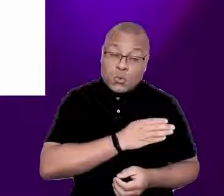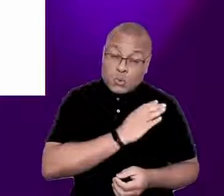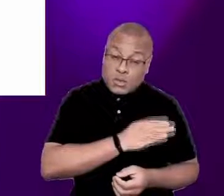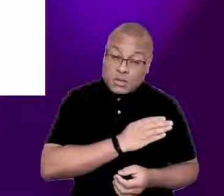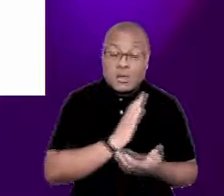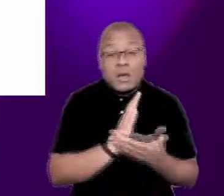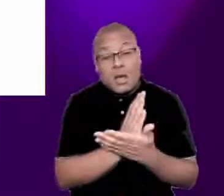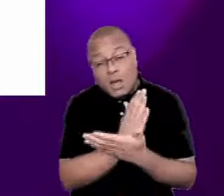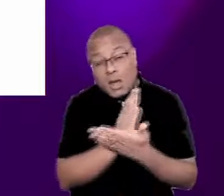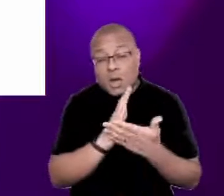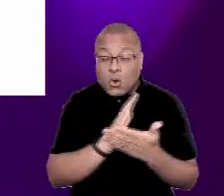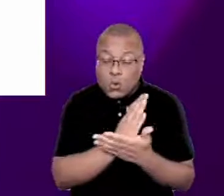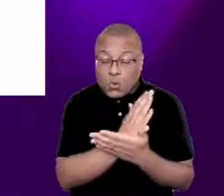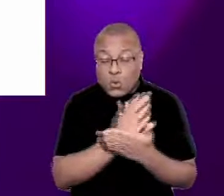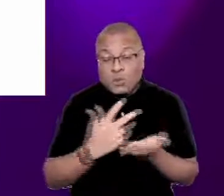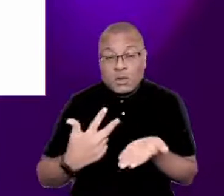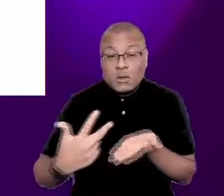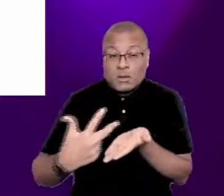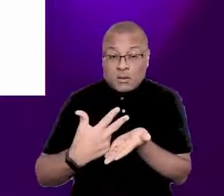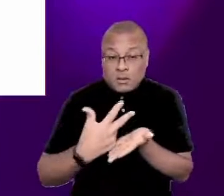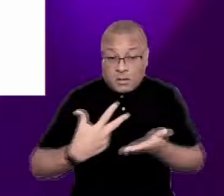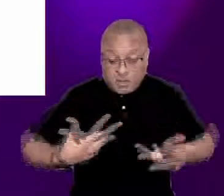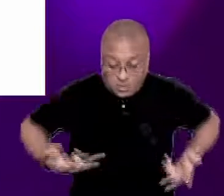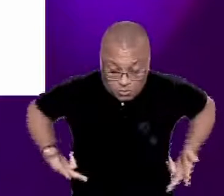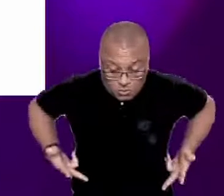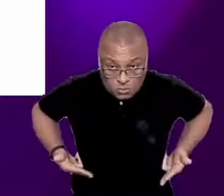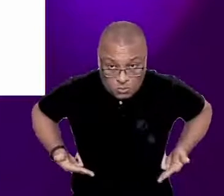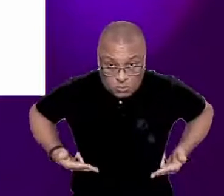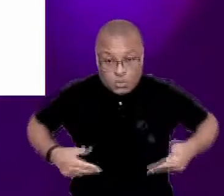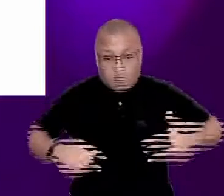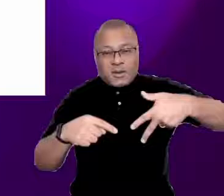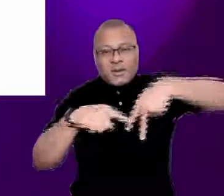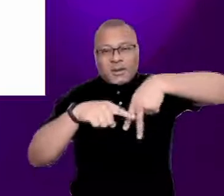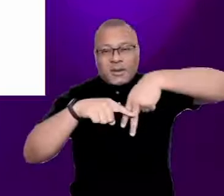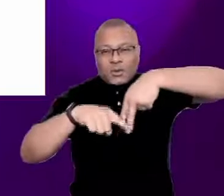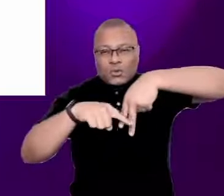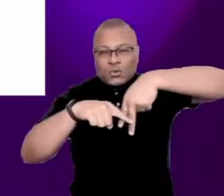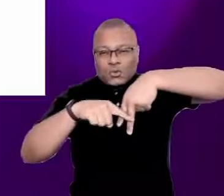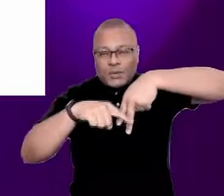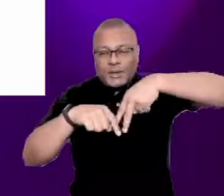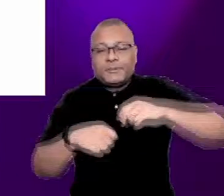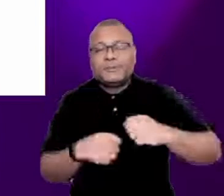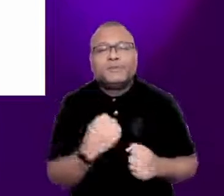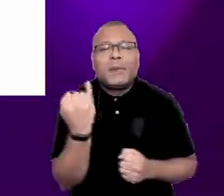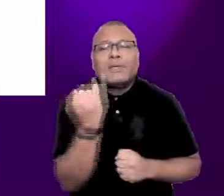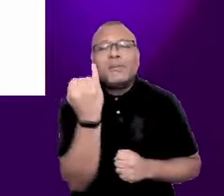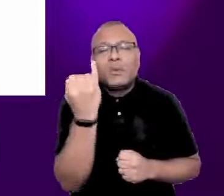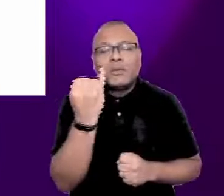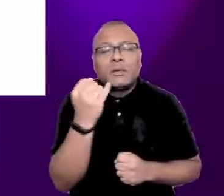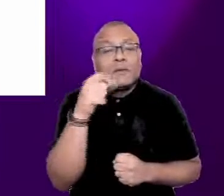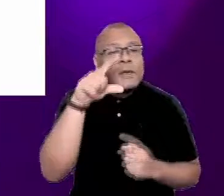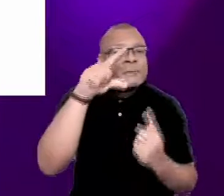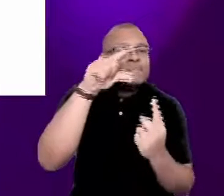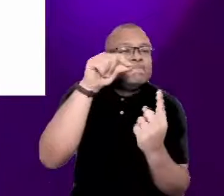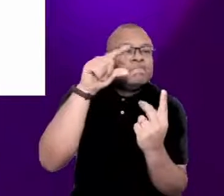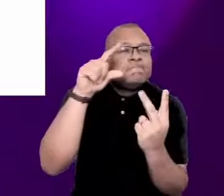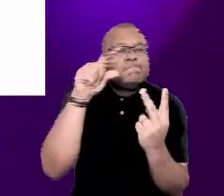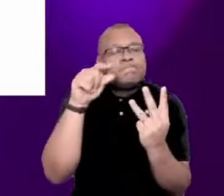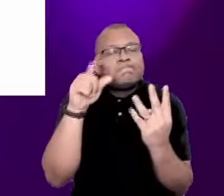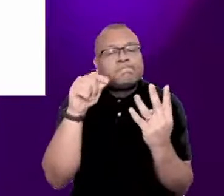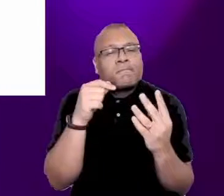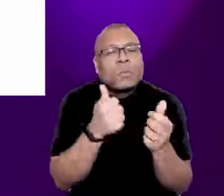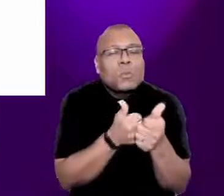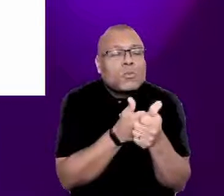algumas para cirurgia de quadril e de joelho. O que é importante é que quando a gente vai escolher como que nós vamos